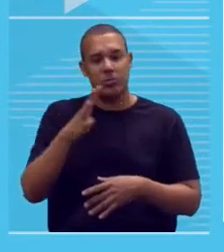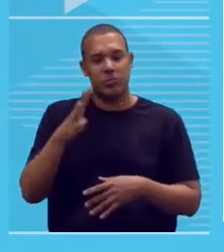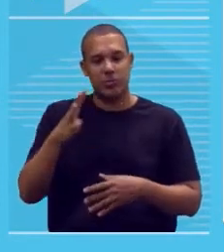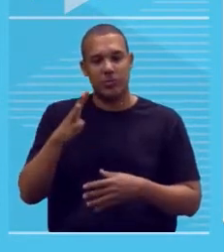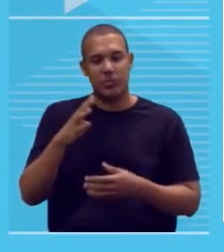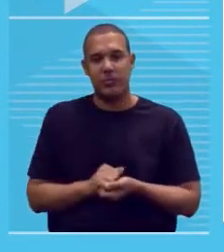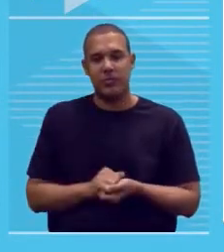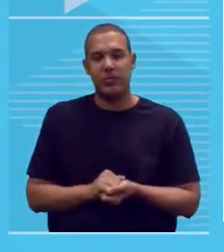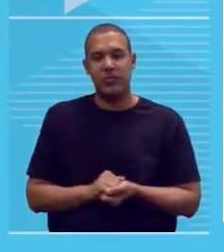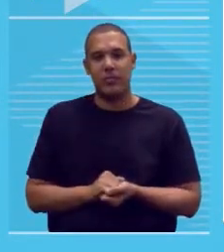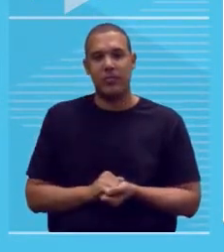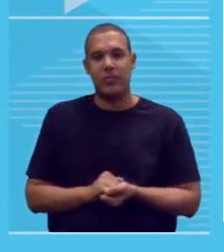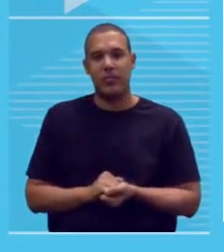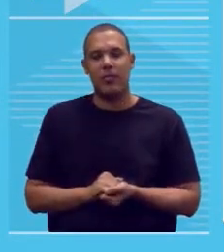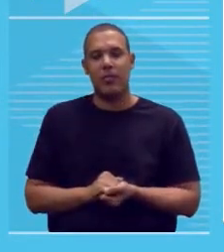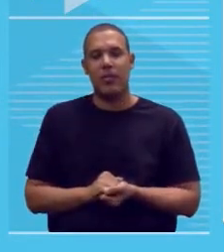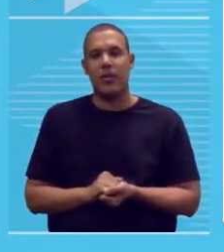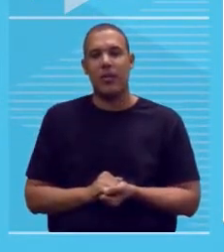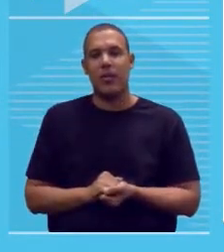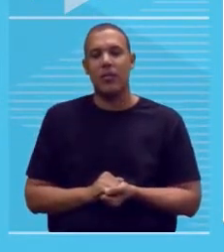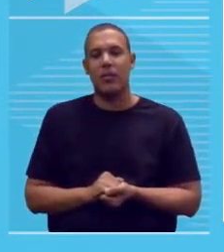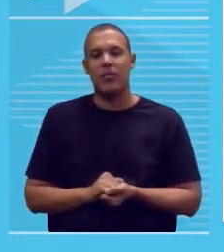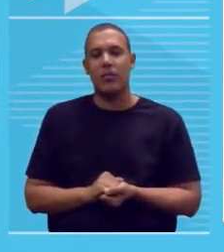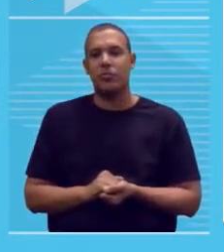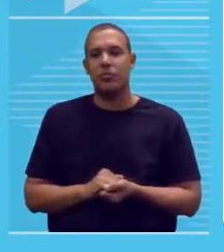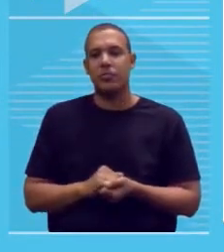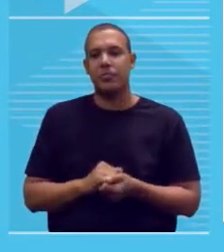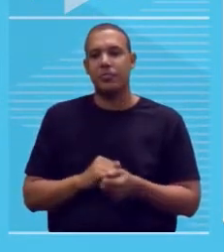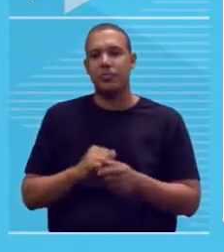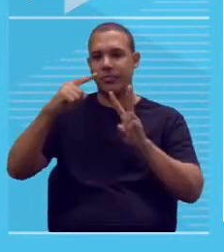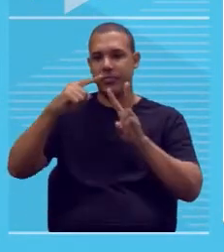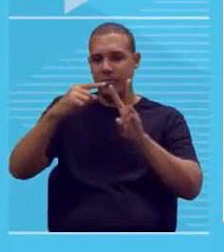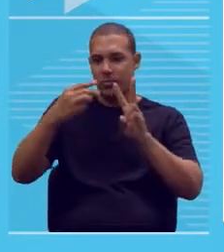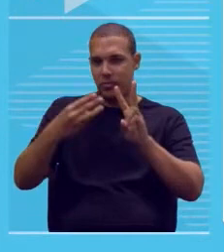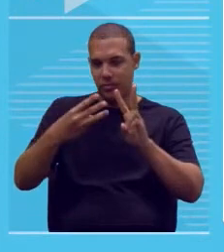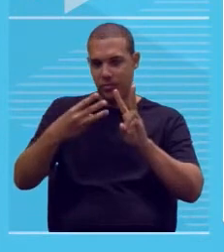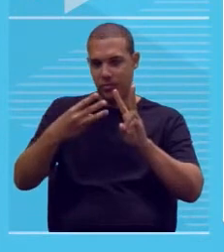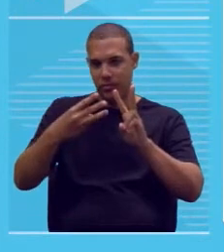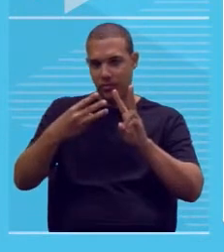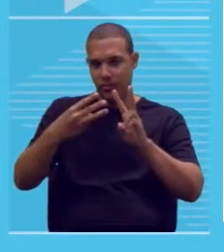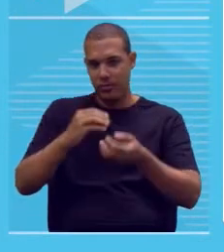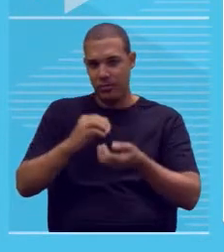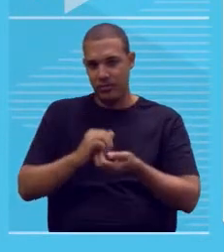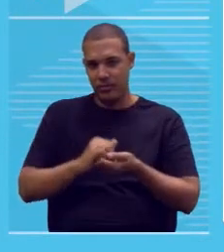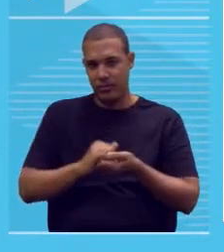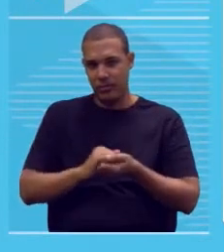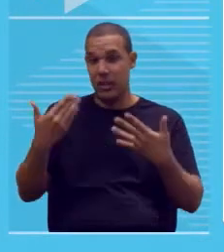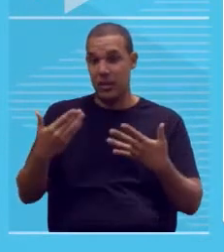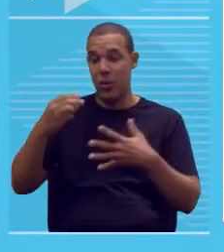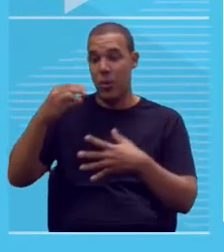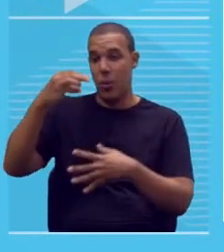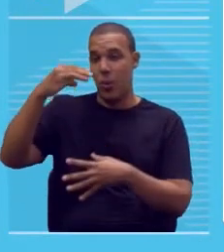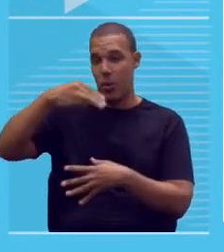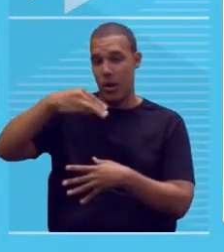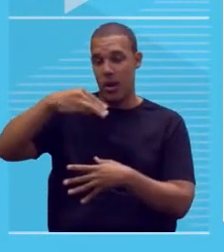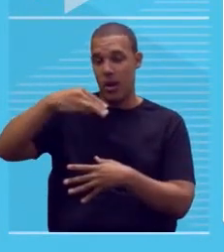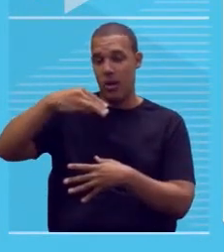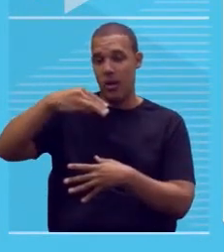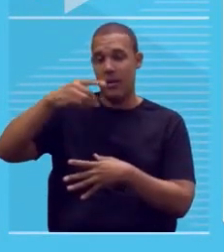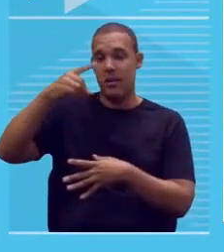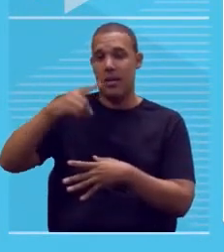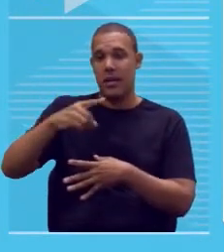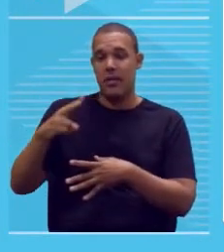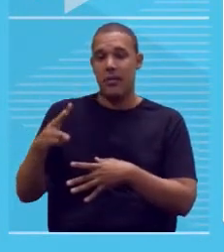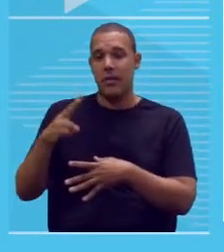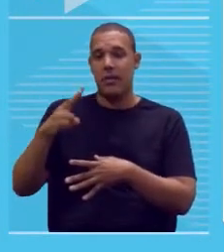60 vale exatamente raiz de 3. Logo, o meu coeficiente angular